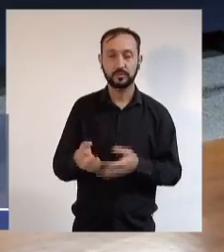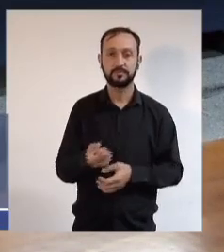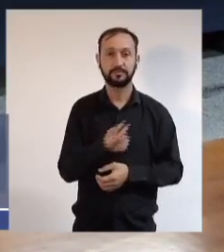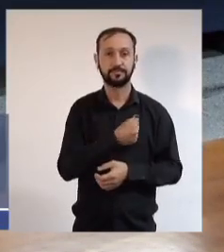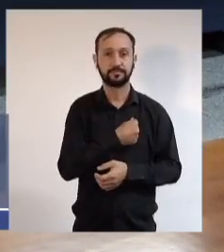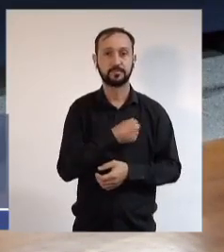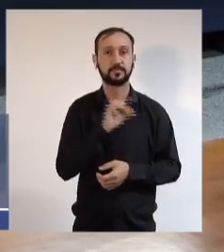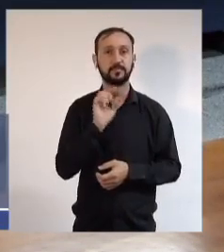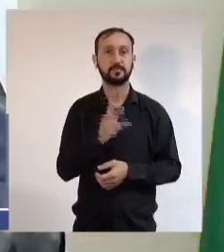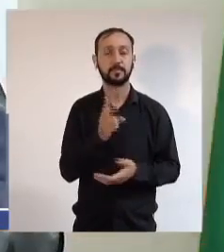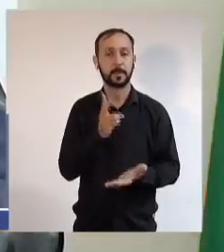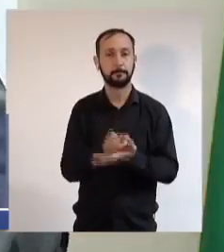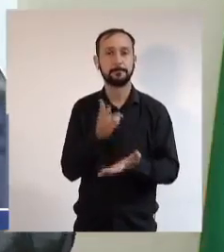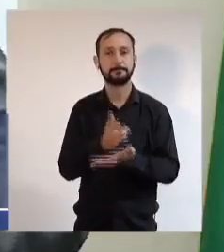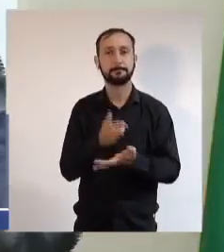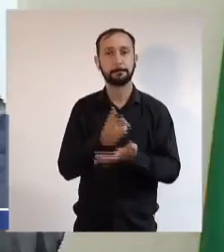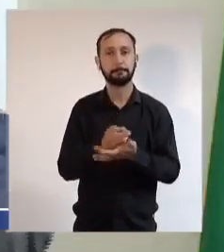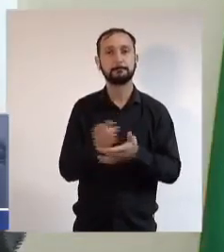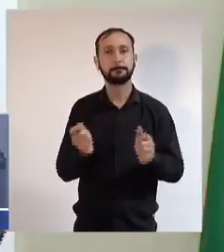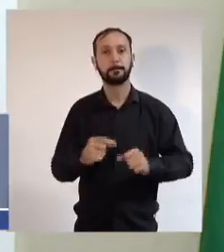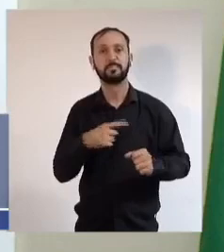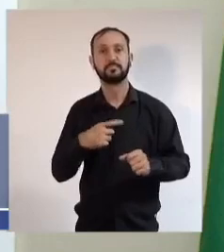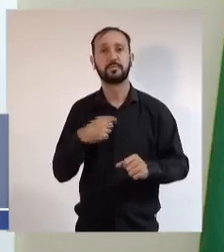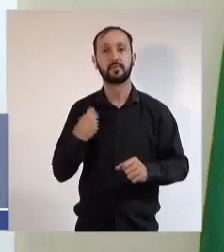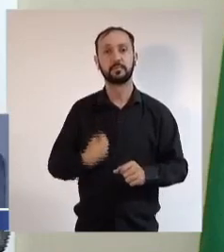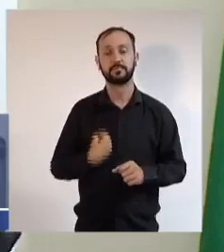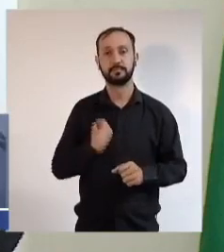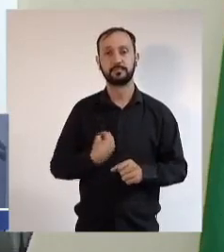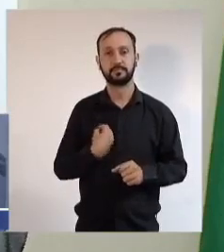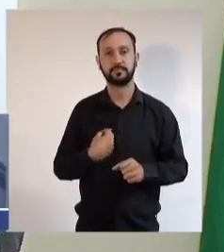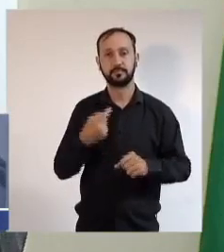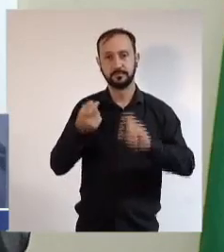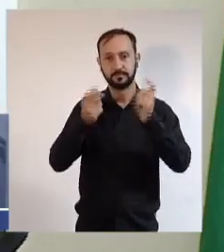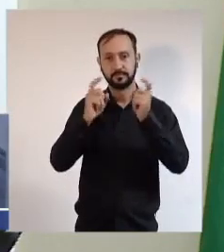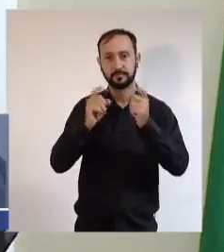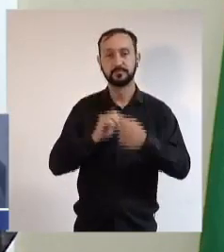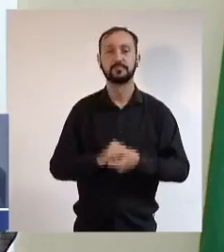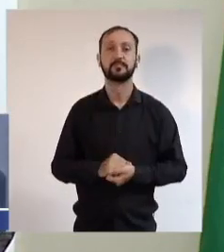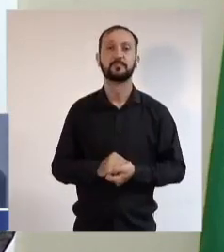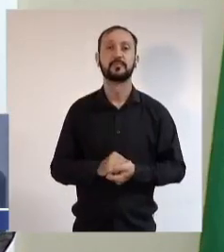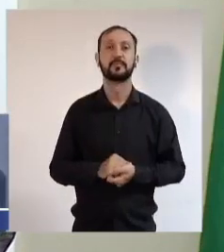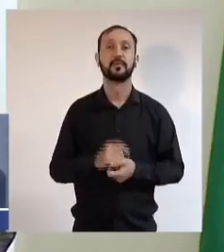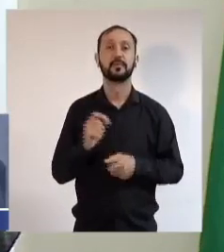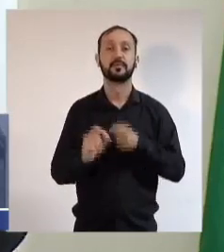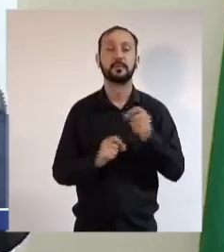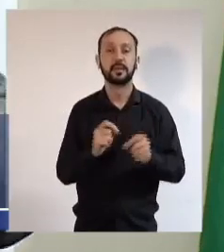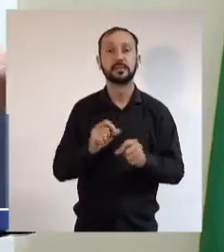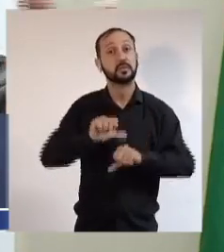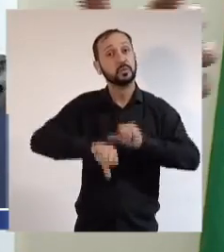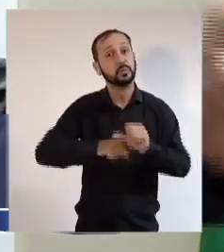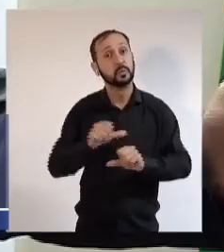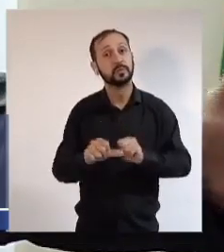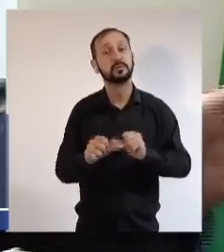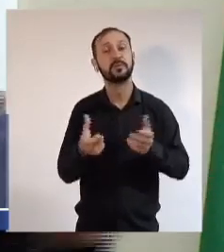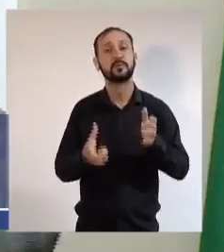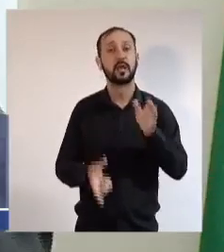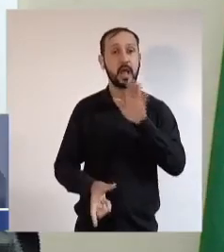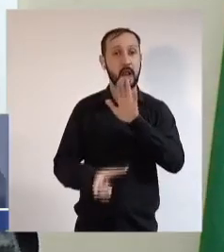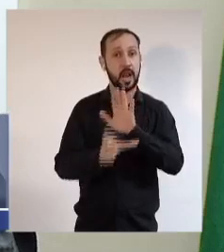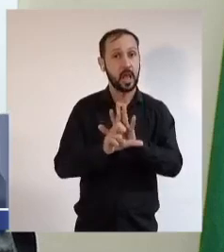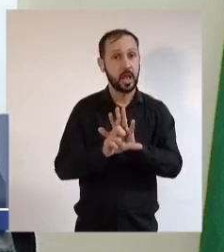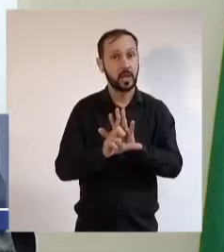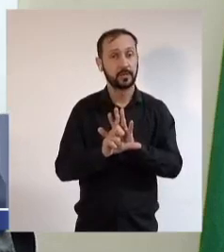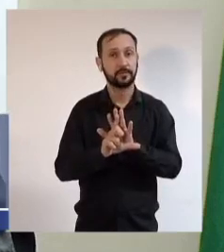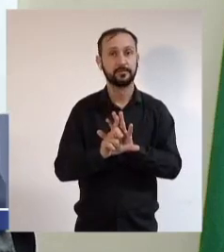e que cada vez mais é possam participar das reuniões dessas liberações para que isso vire legislação